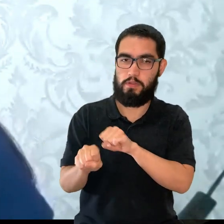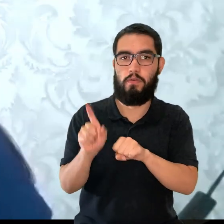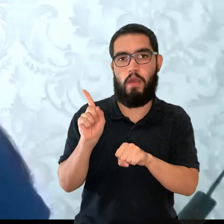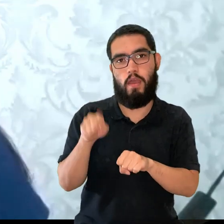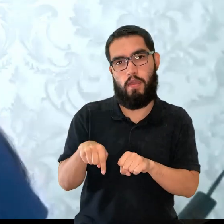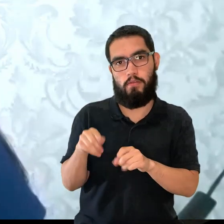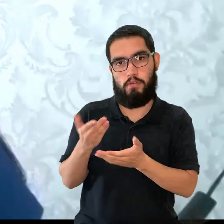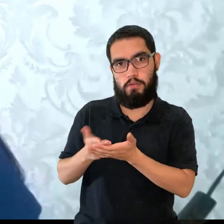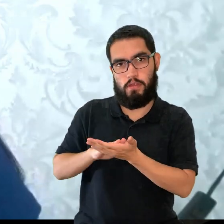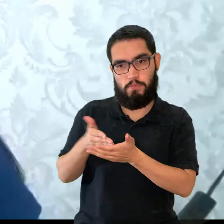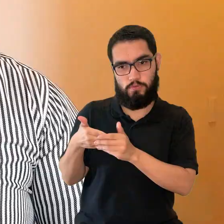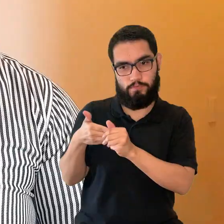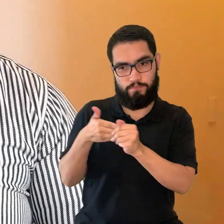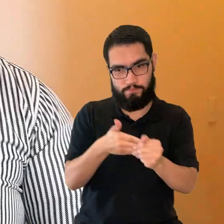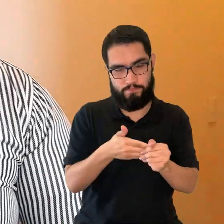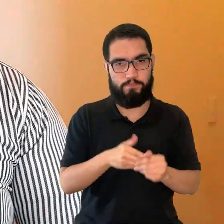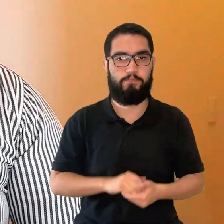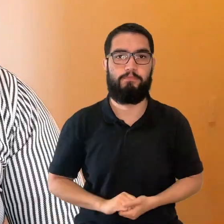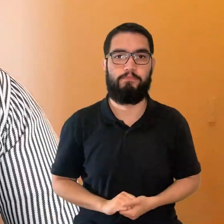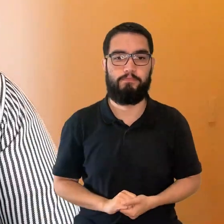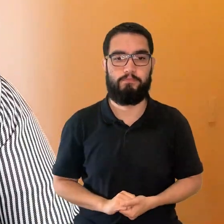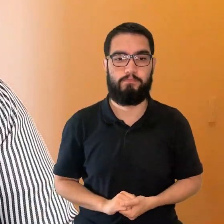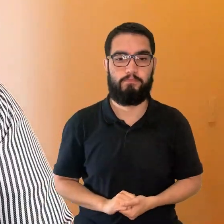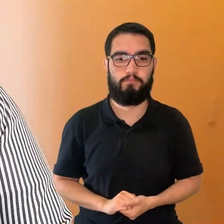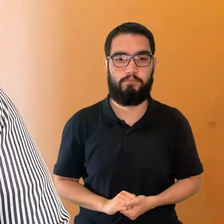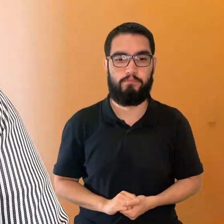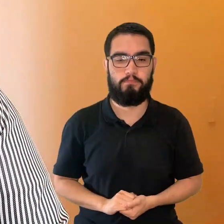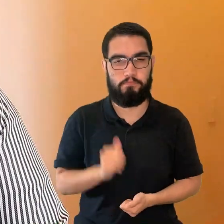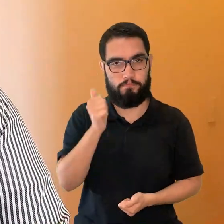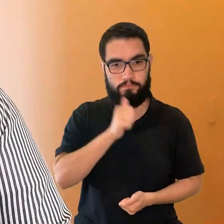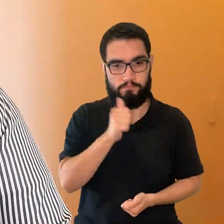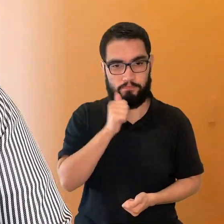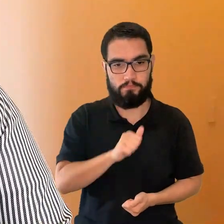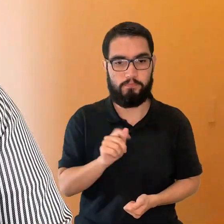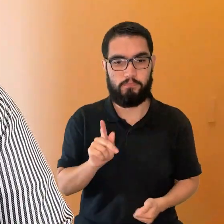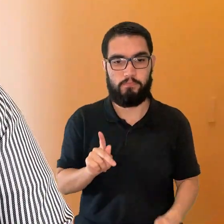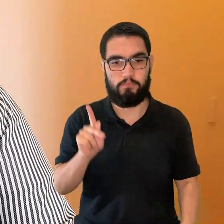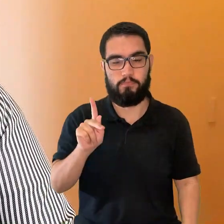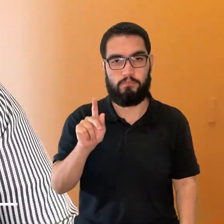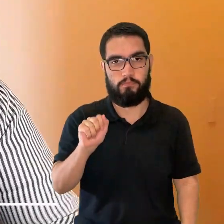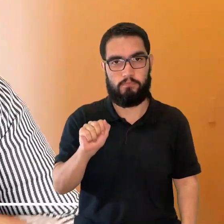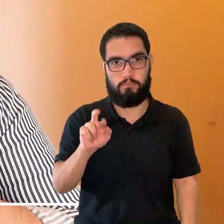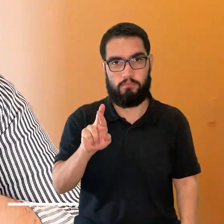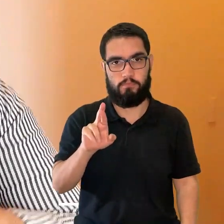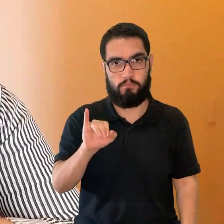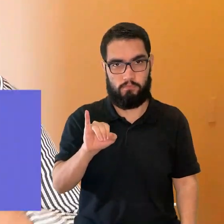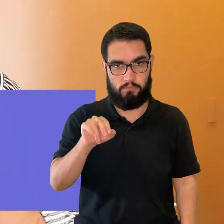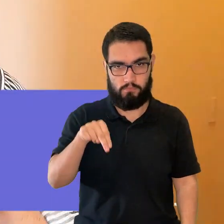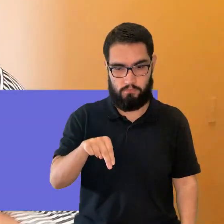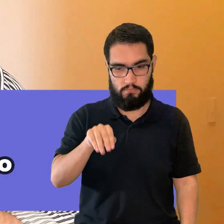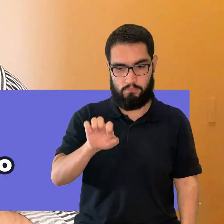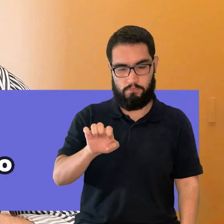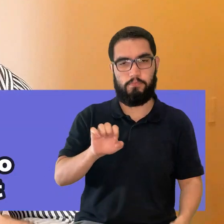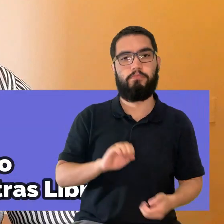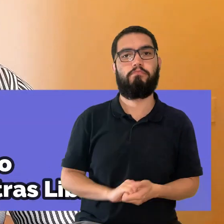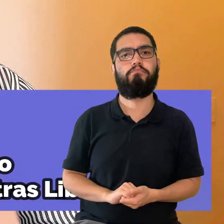guia intérprete. A próxima pergunta ela é da Karine Rodrigues e diz o seguinte: há em grande maioria cursos